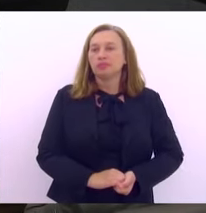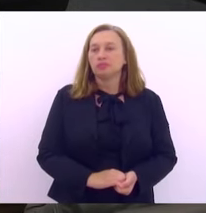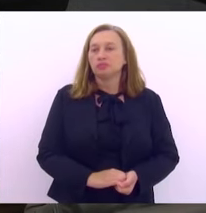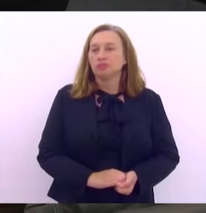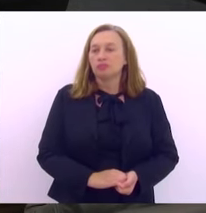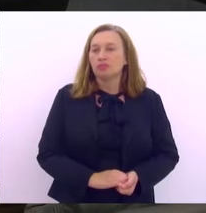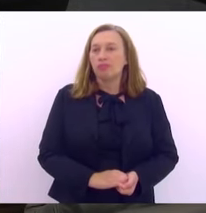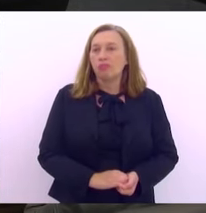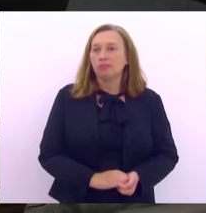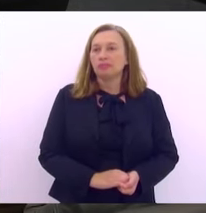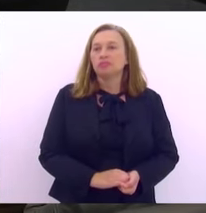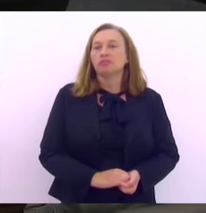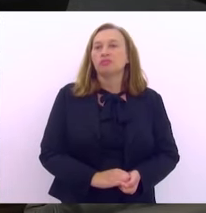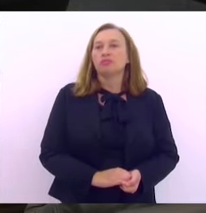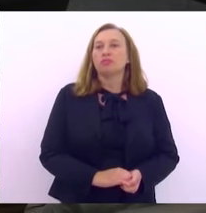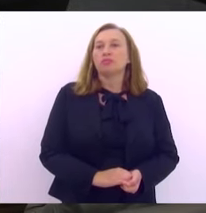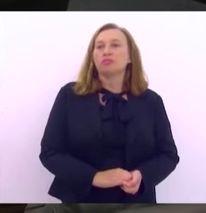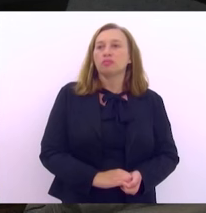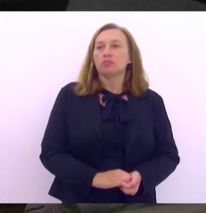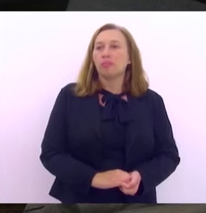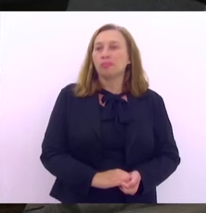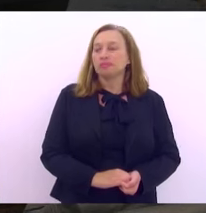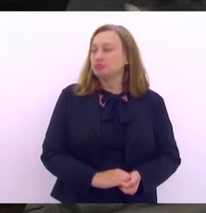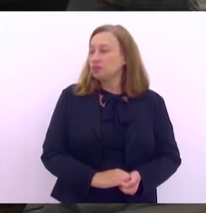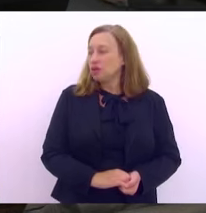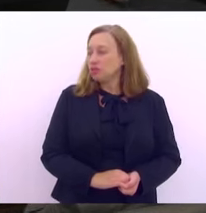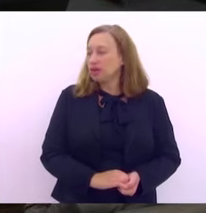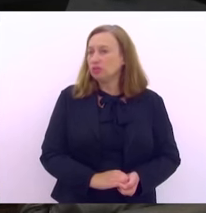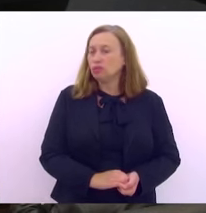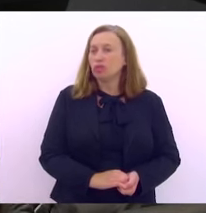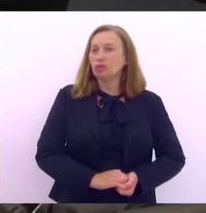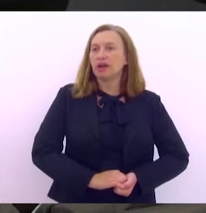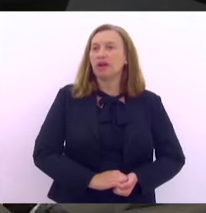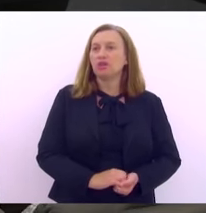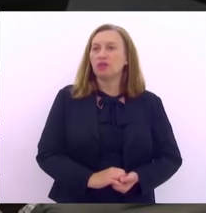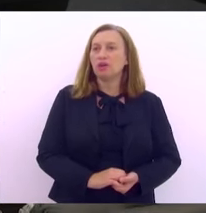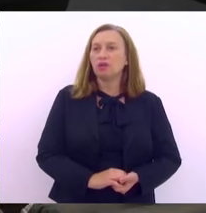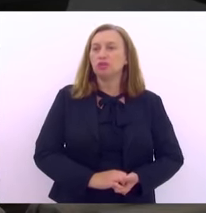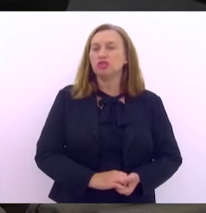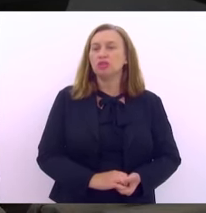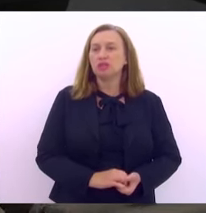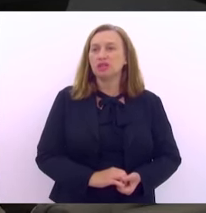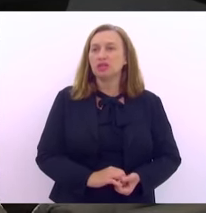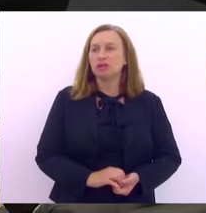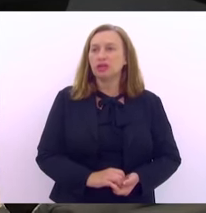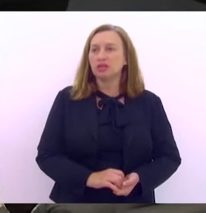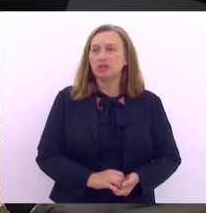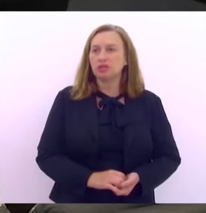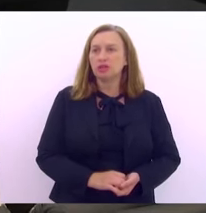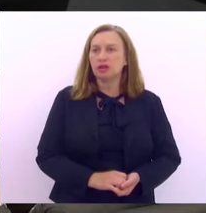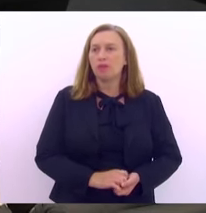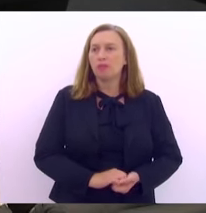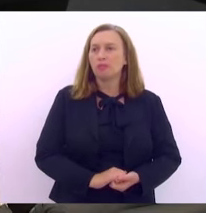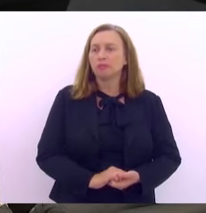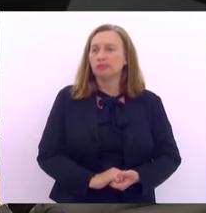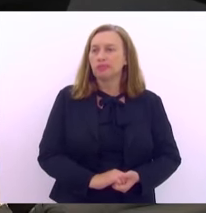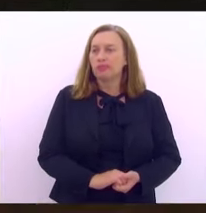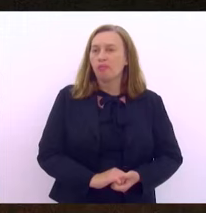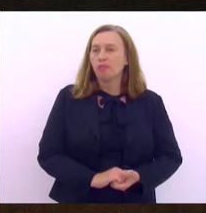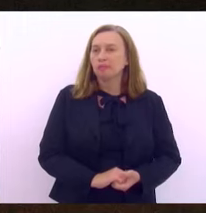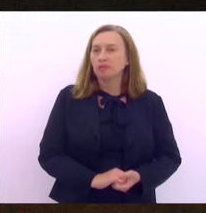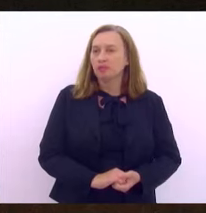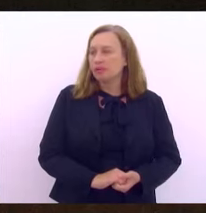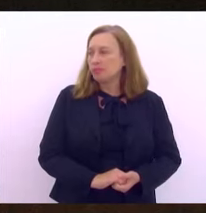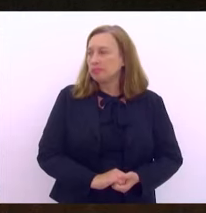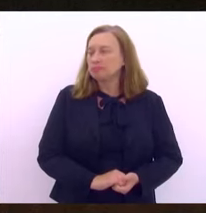Eu faço parte da comissão. comissão. Eu não faço parte dessa comissão. É a Dani